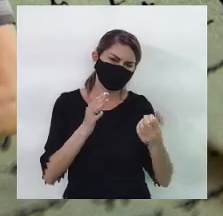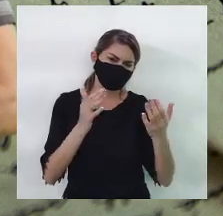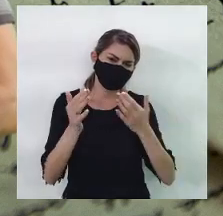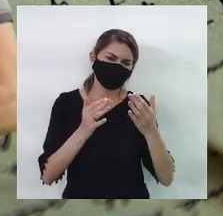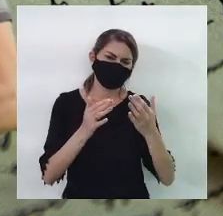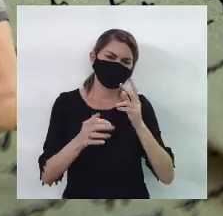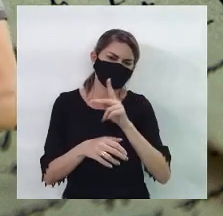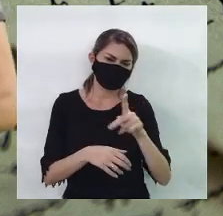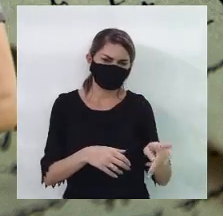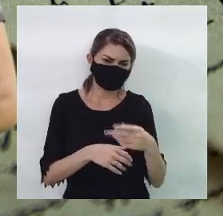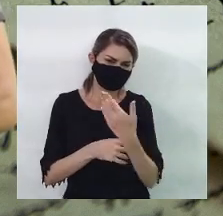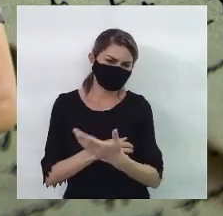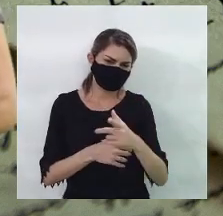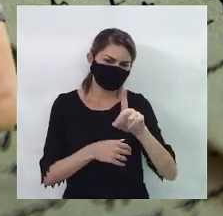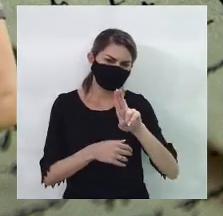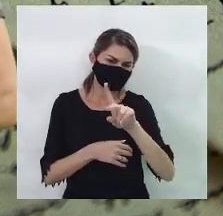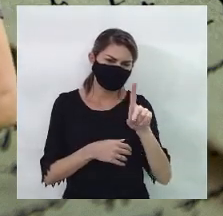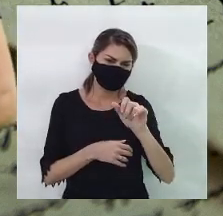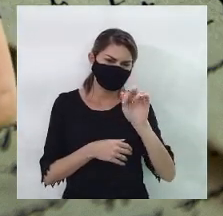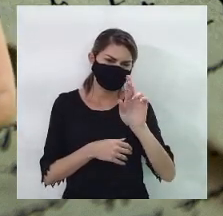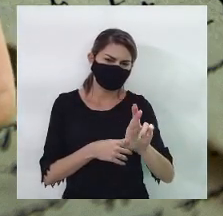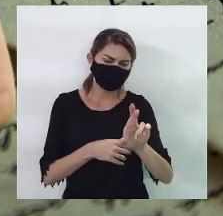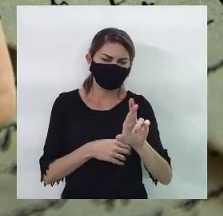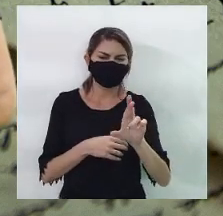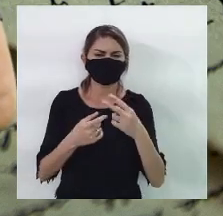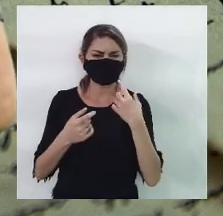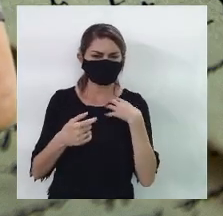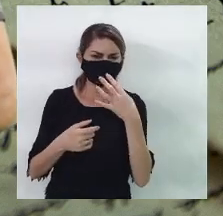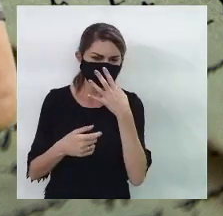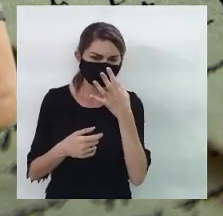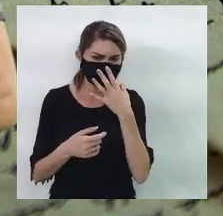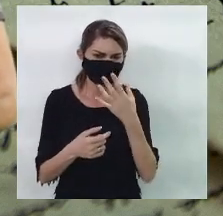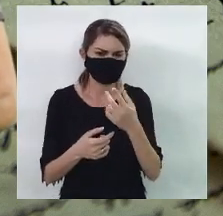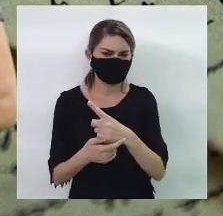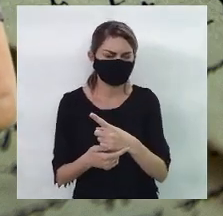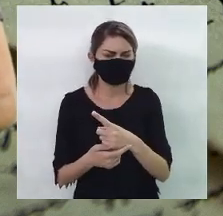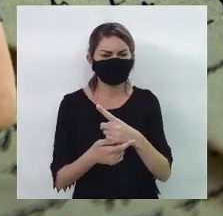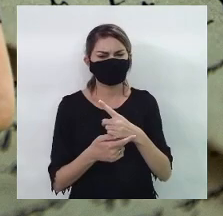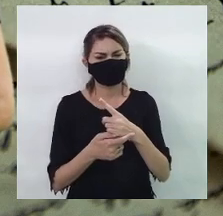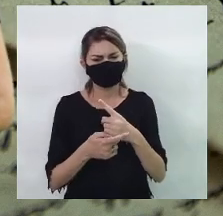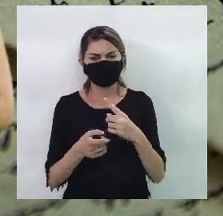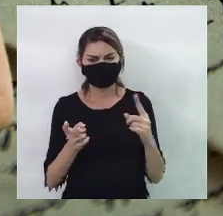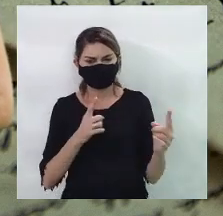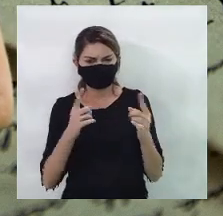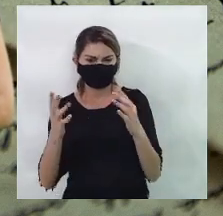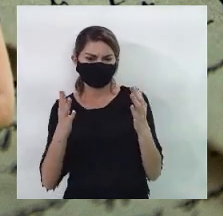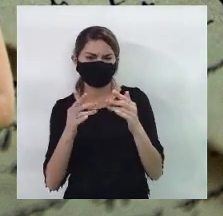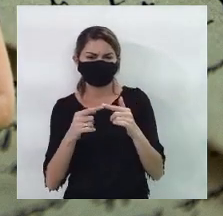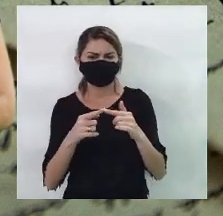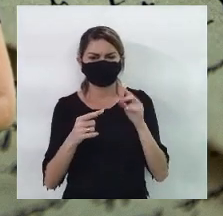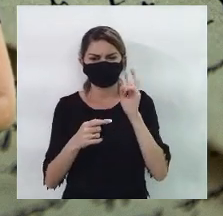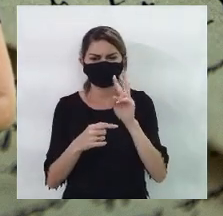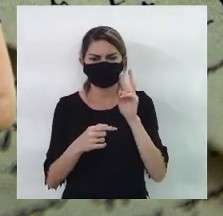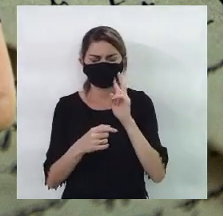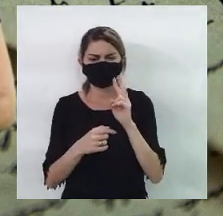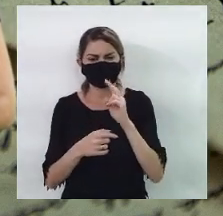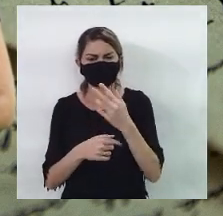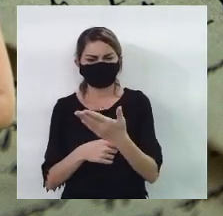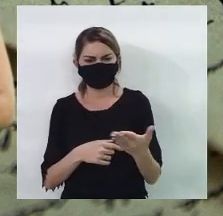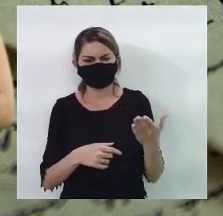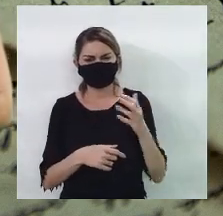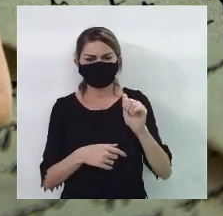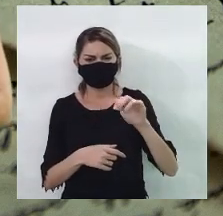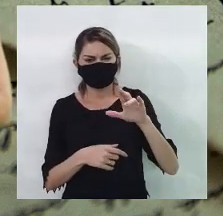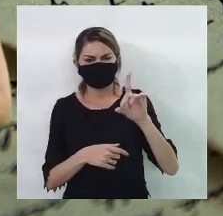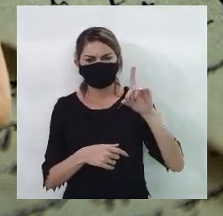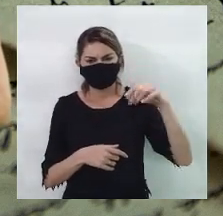da professora Luzilá Gonçalves, observar os pontos em comum. E lembrar, estudante, que a Academia